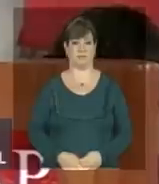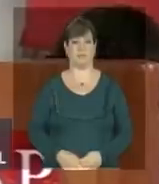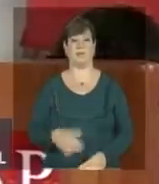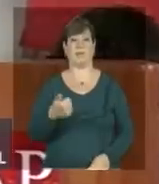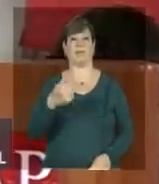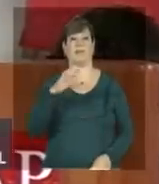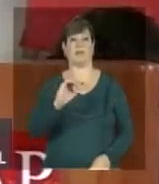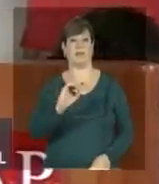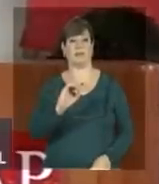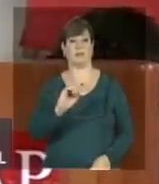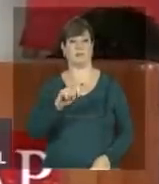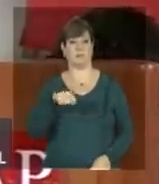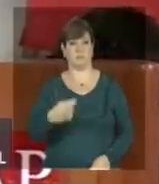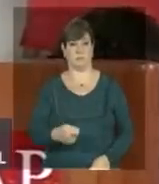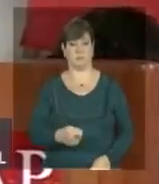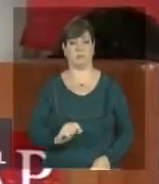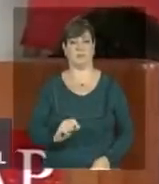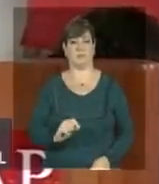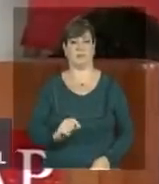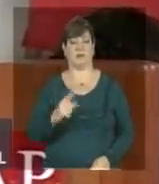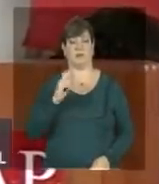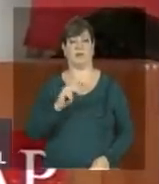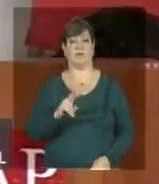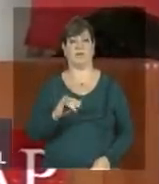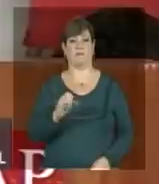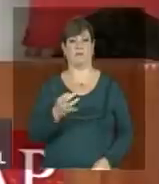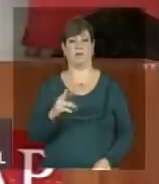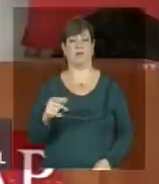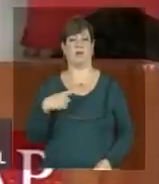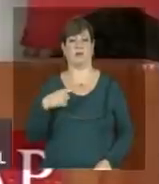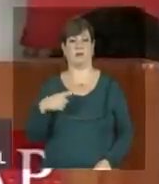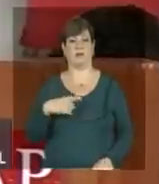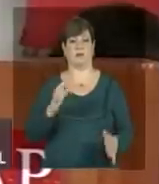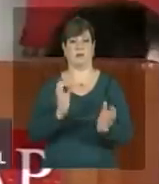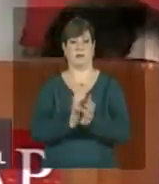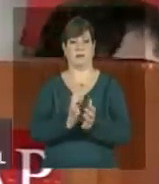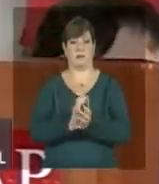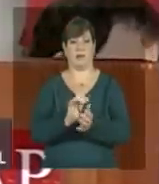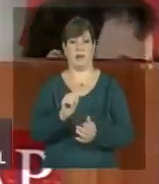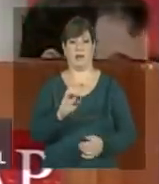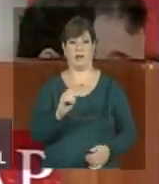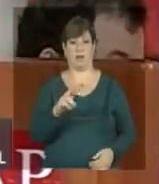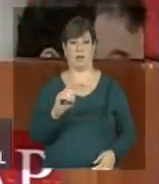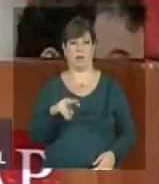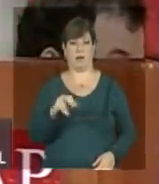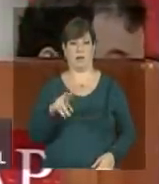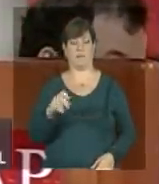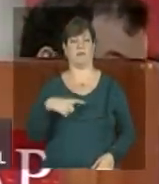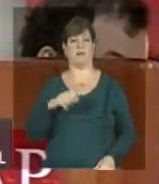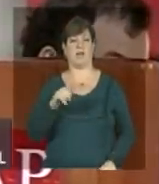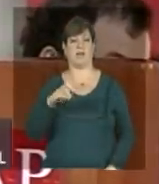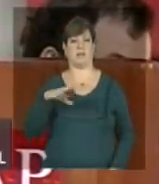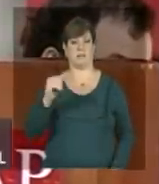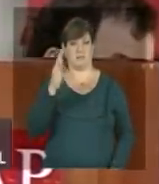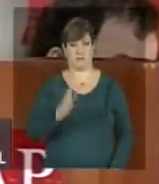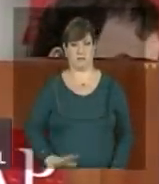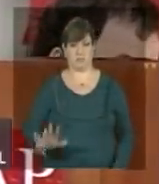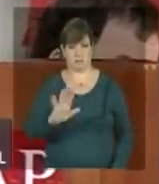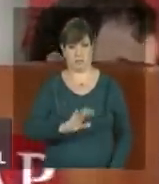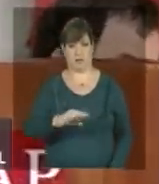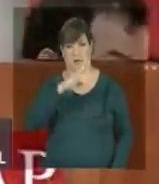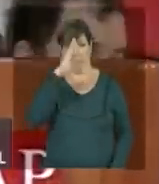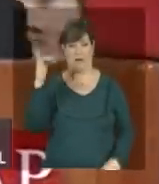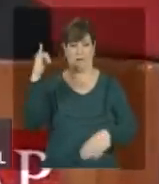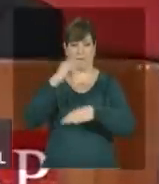Décimo lugar, vistorias de aeronaves, centralização do planejamento e controle da Agência Nacional de Aviação